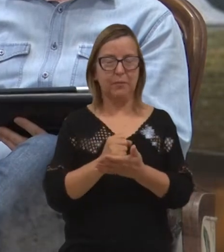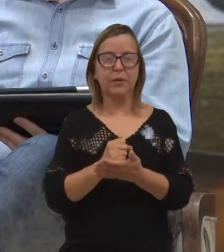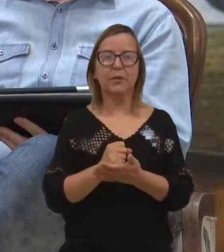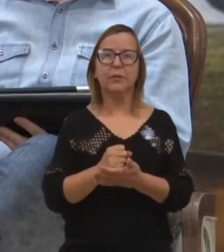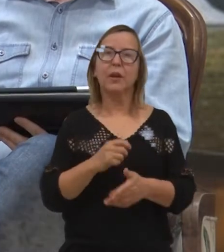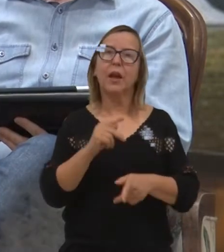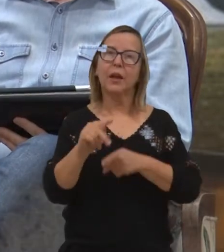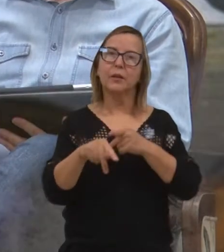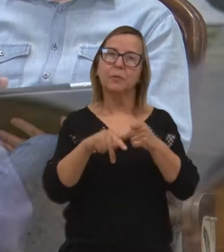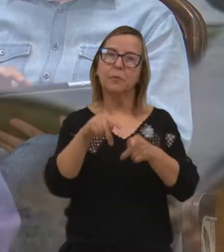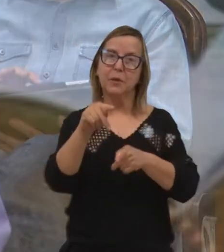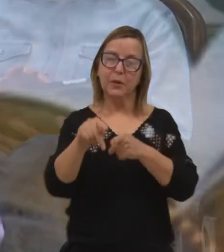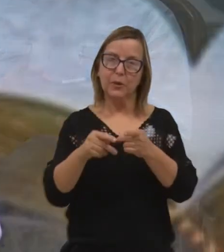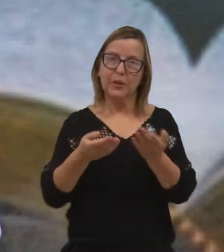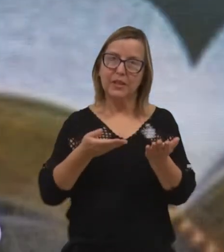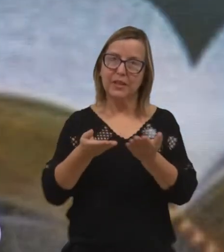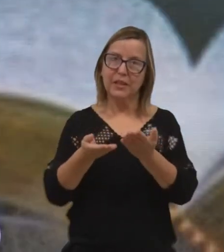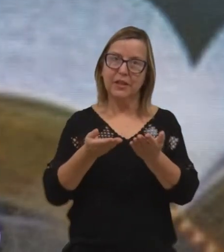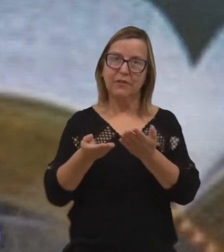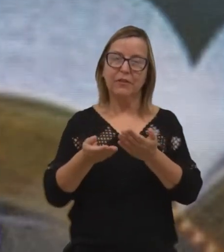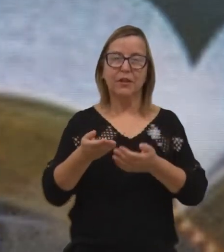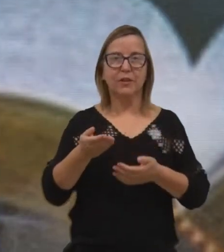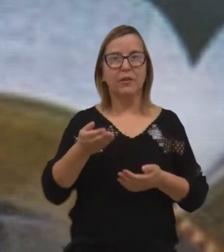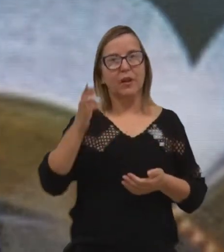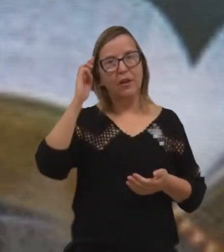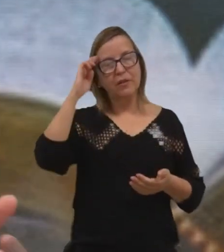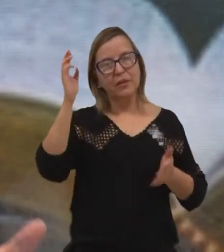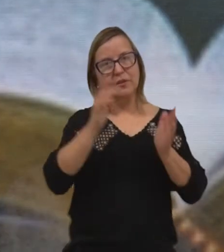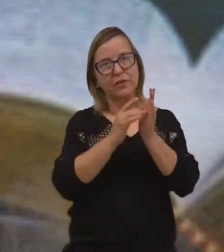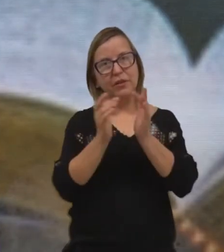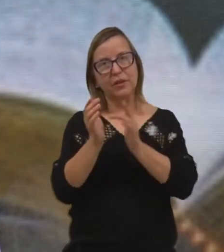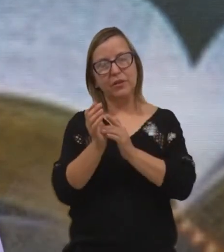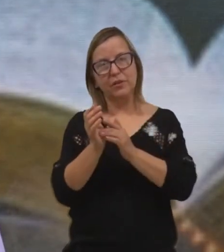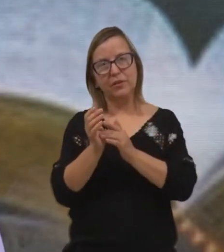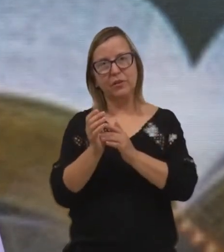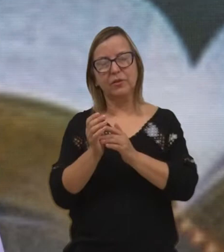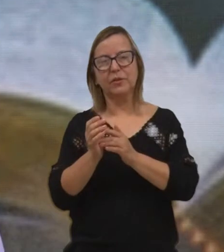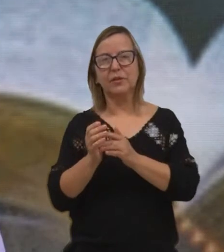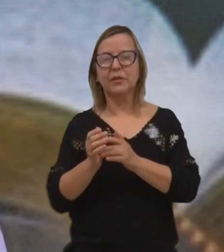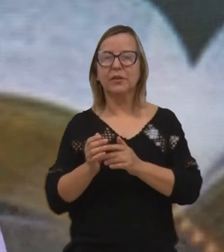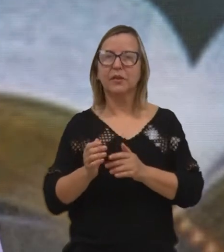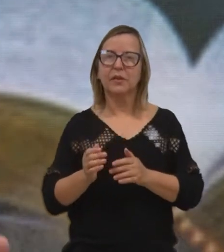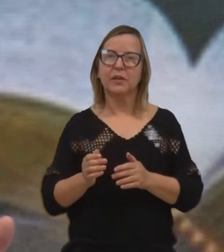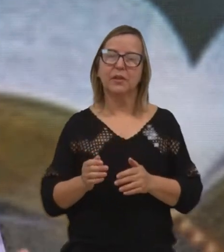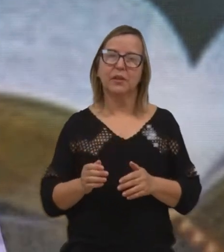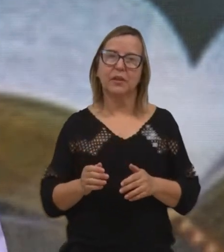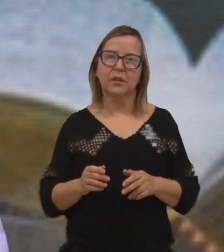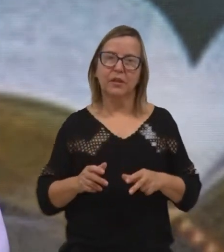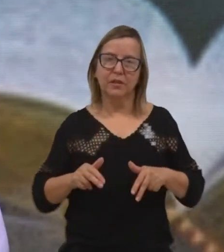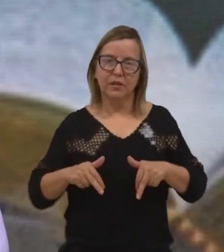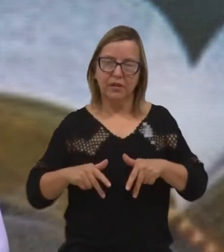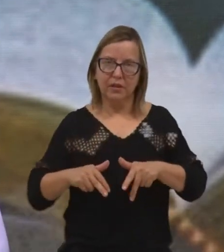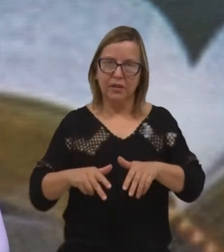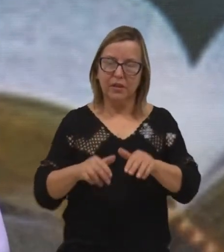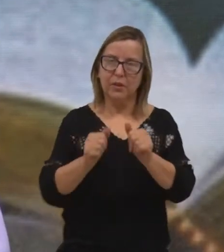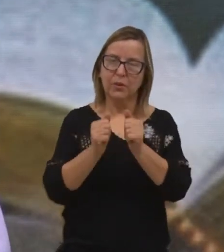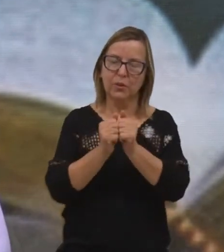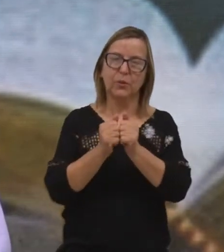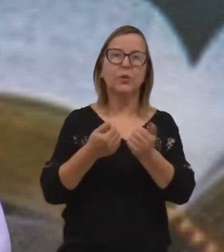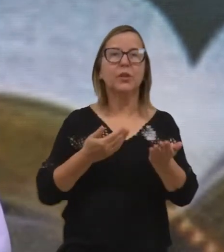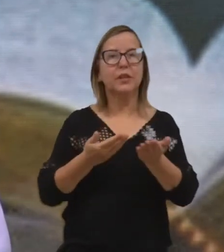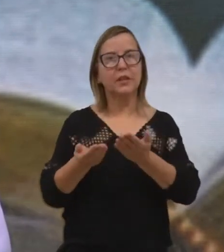que serviram ao Senhor Jesus, andando com Ele, as mulheres mesmo, que serviram no ministério de